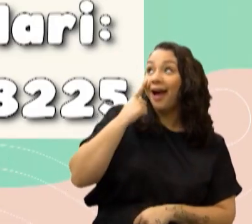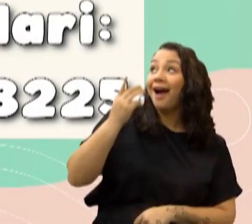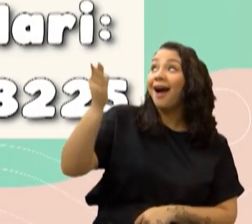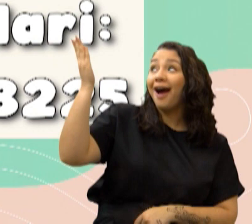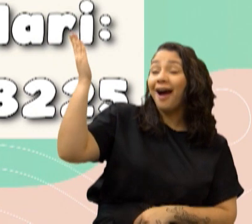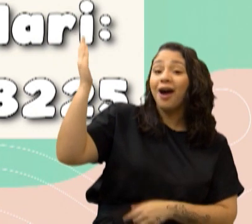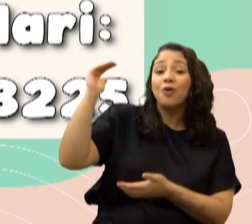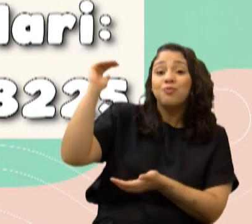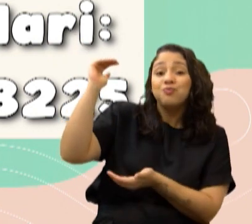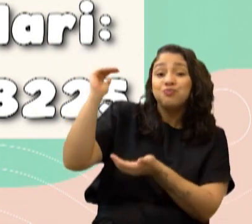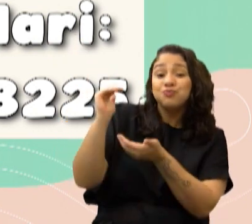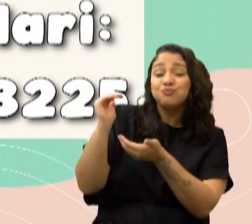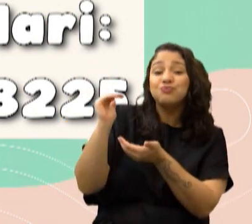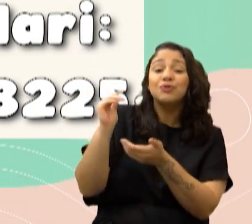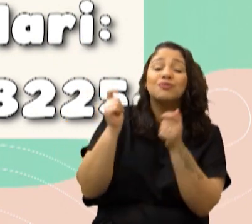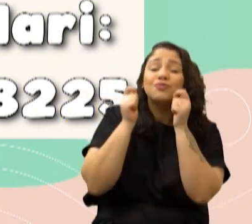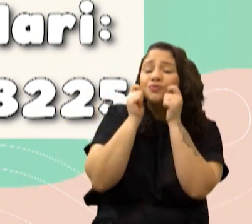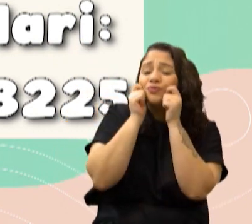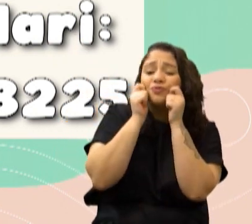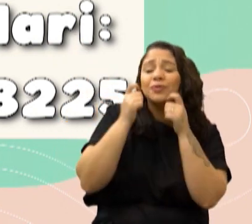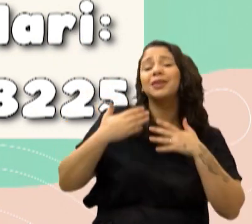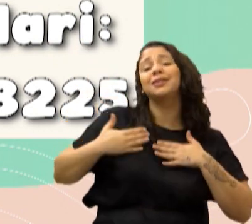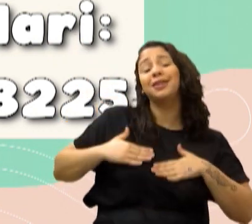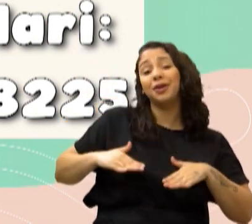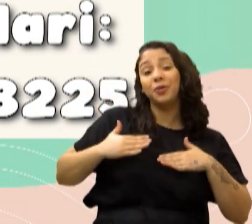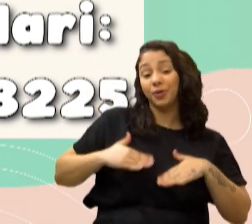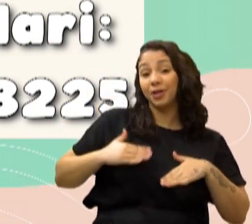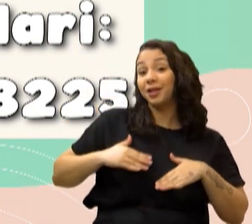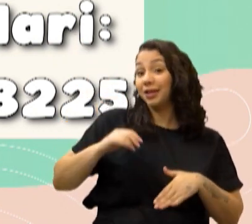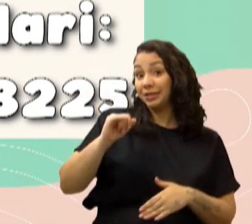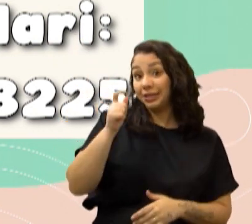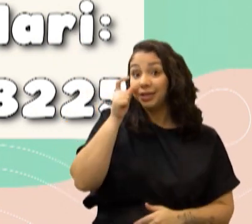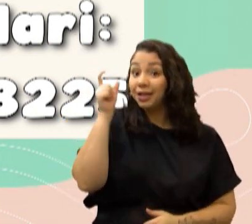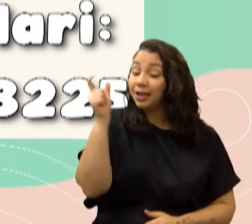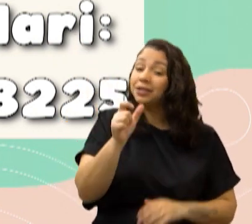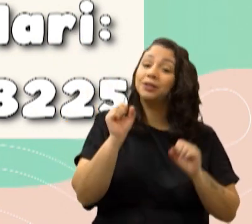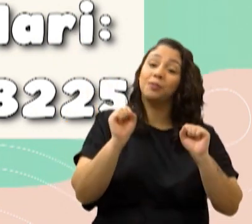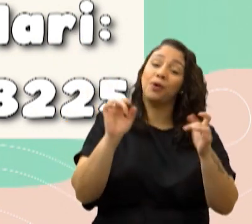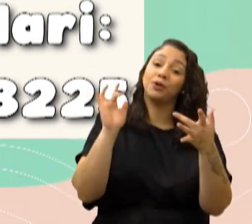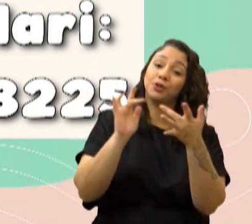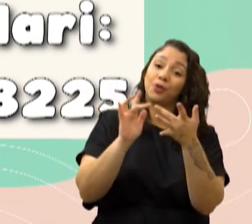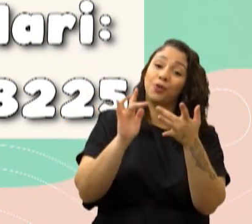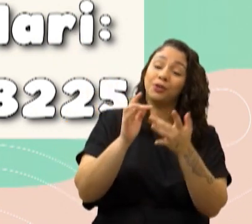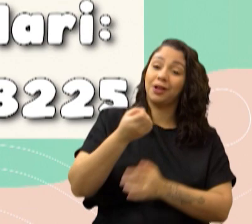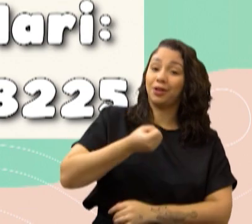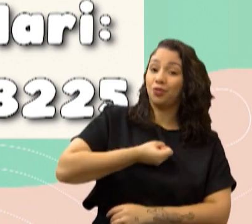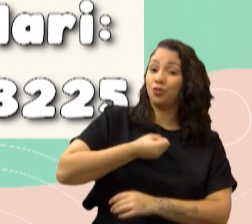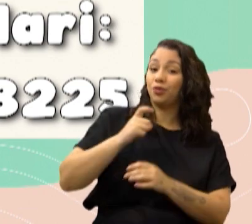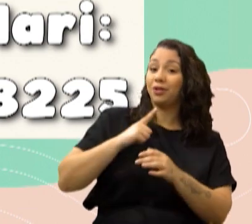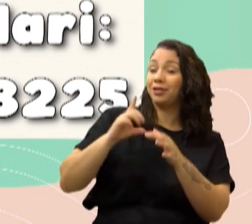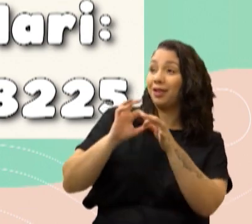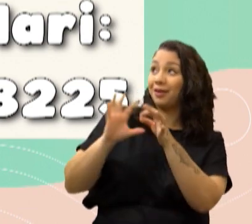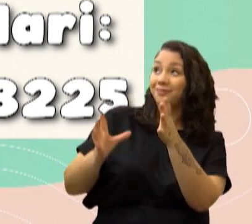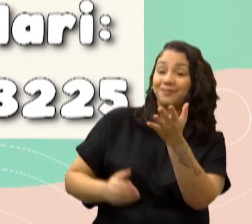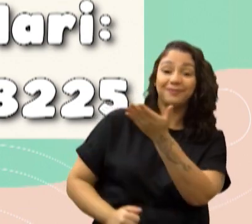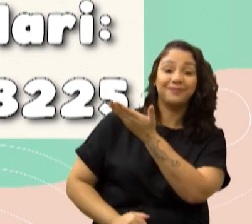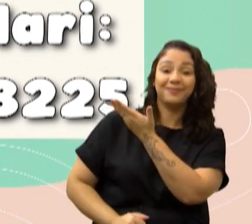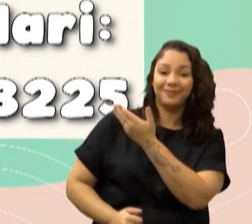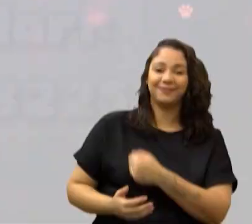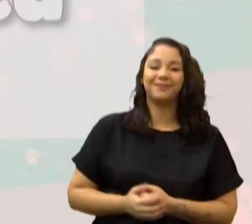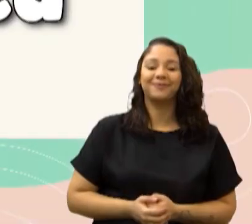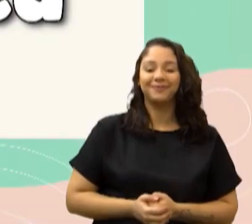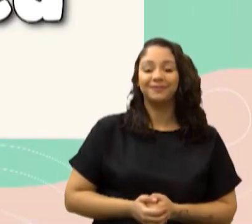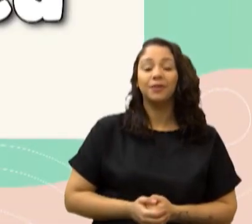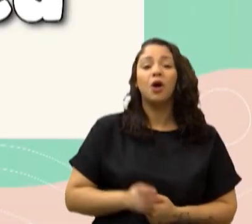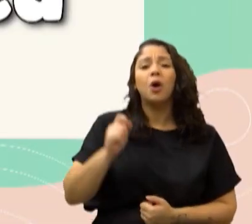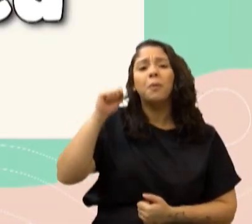Maia, cachorra pequeno porte, super tranquila. Quem tiver interesse, entre em contato com o número disponível na